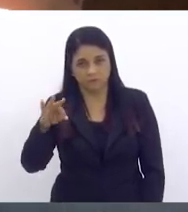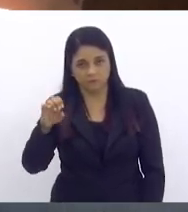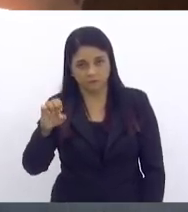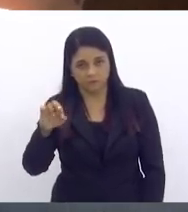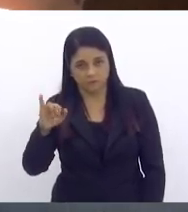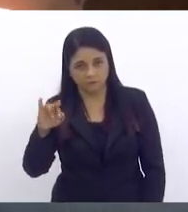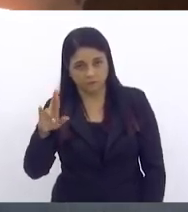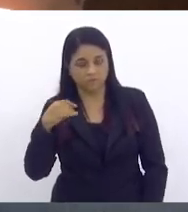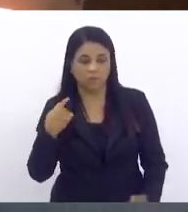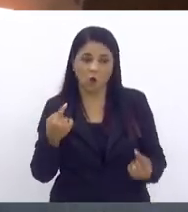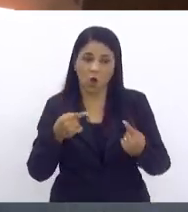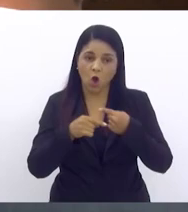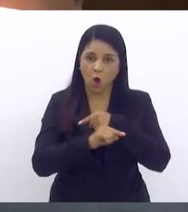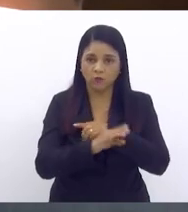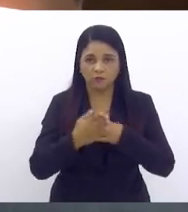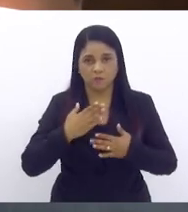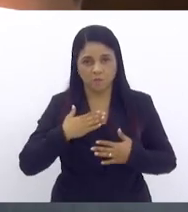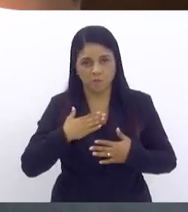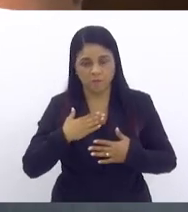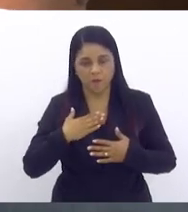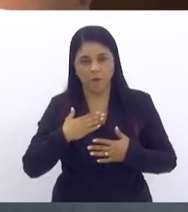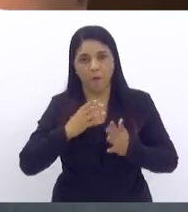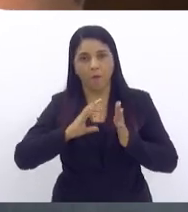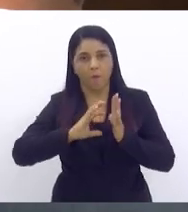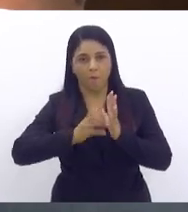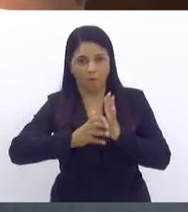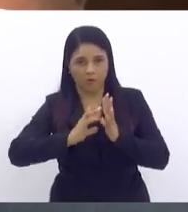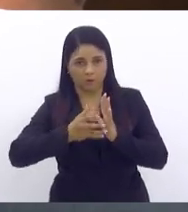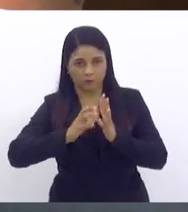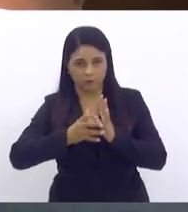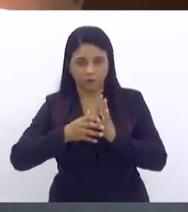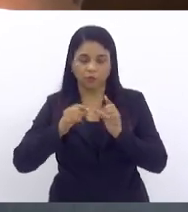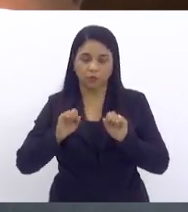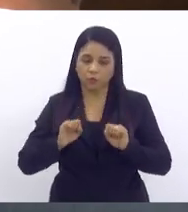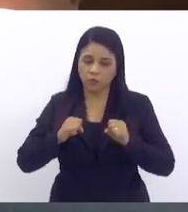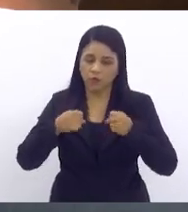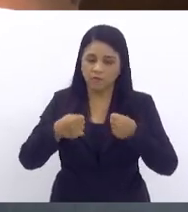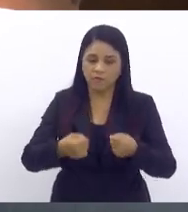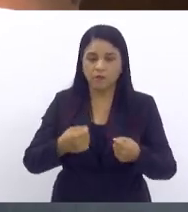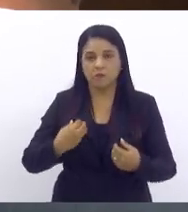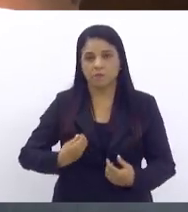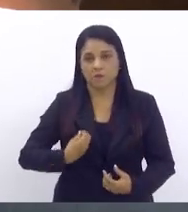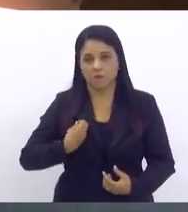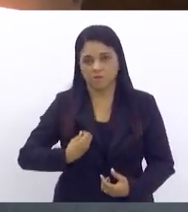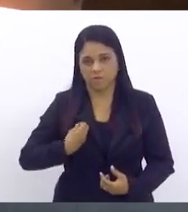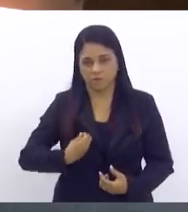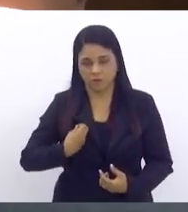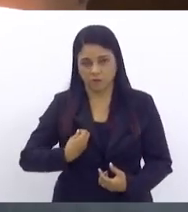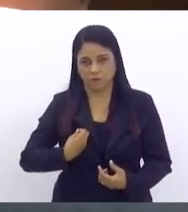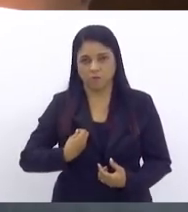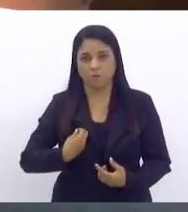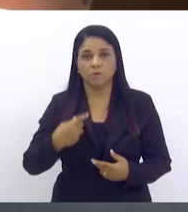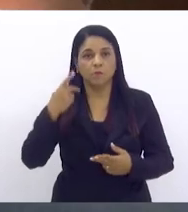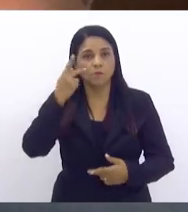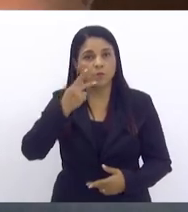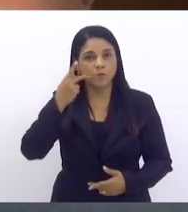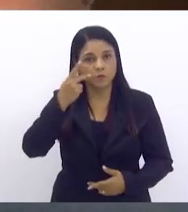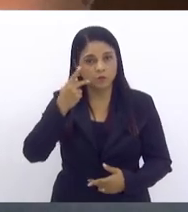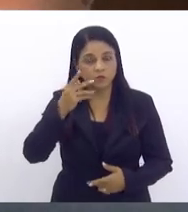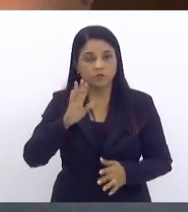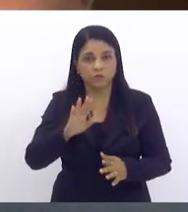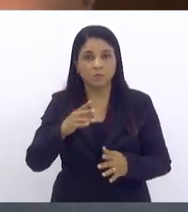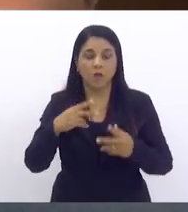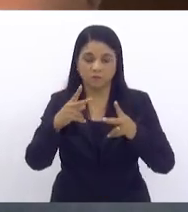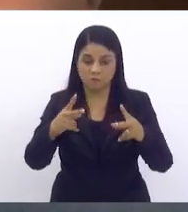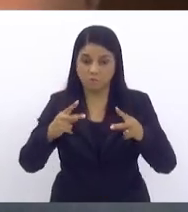antagônica ao que eu defendo nessa casa e na vida política, é um projeto absolutamente meritório e que ele tem o condão